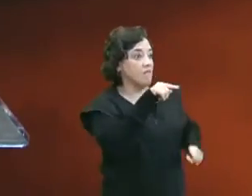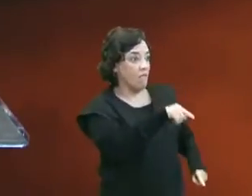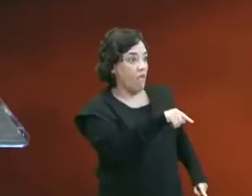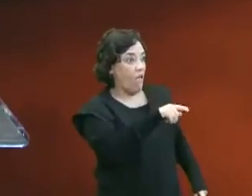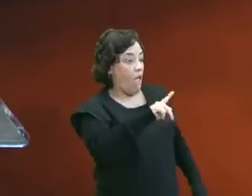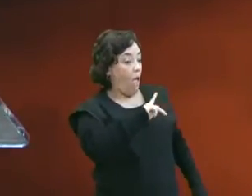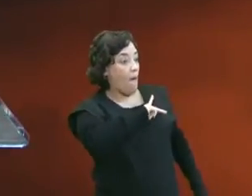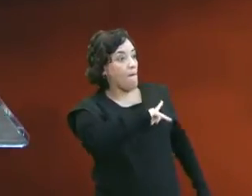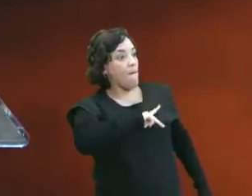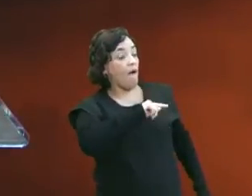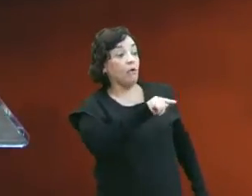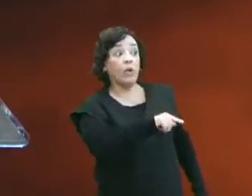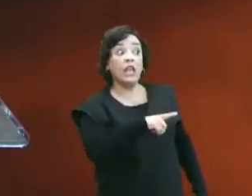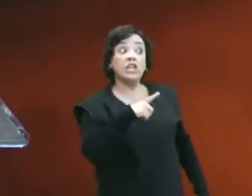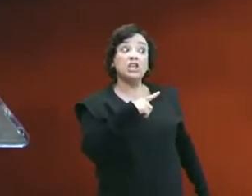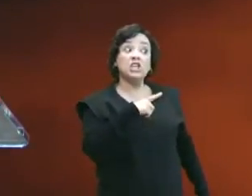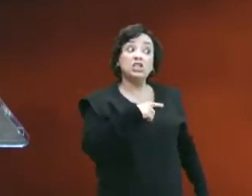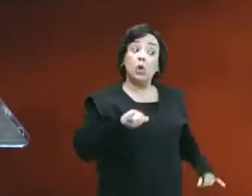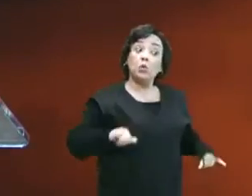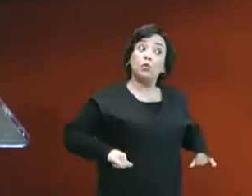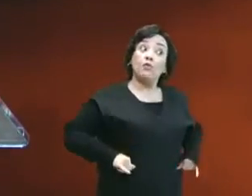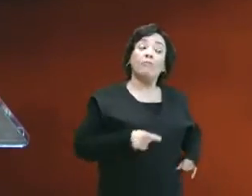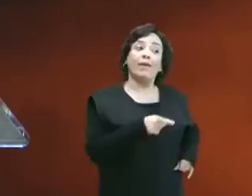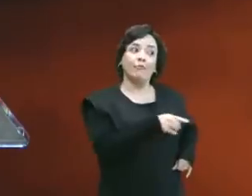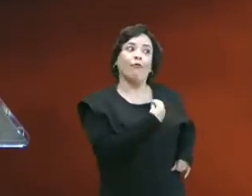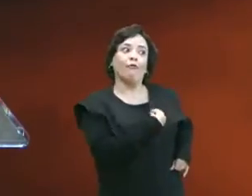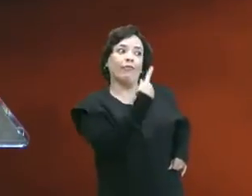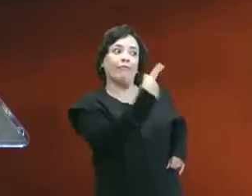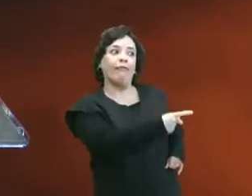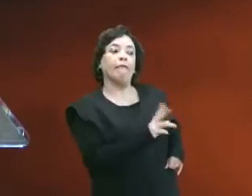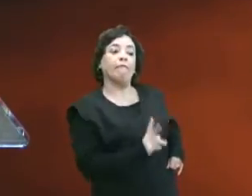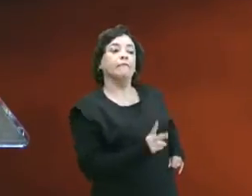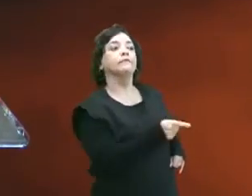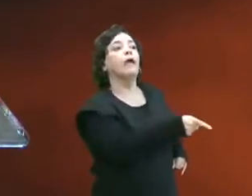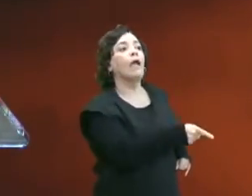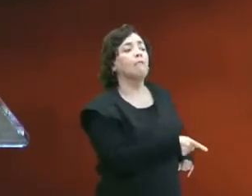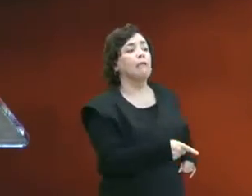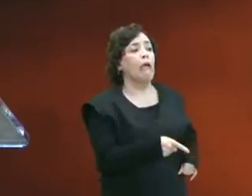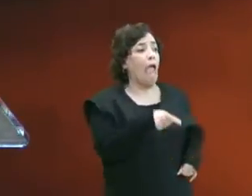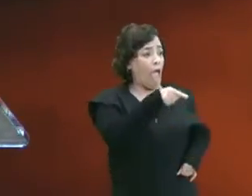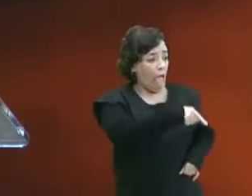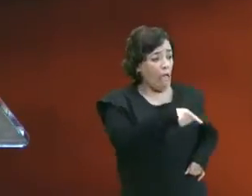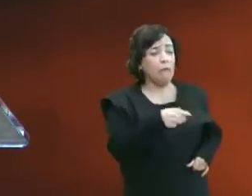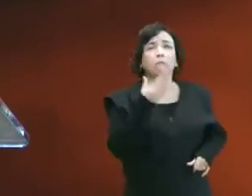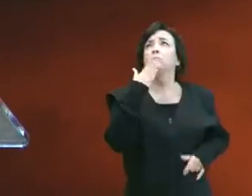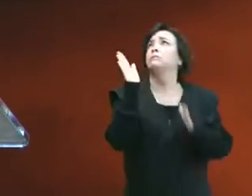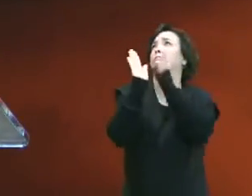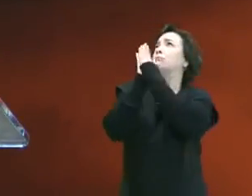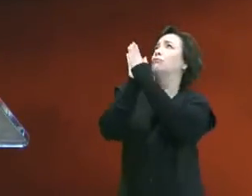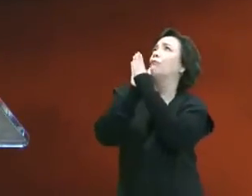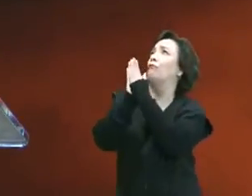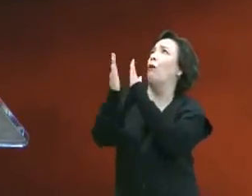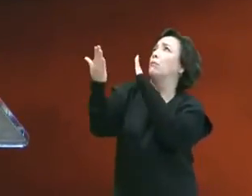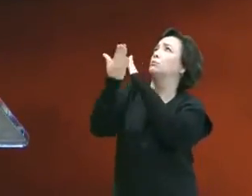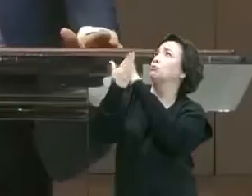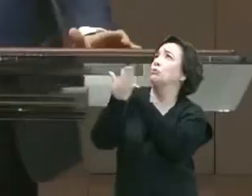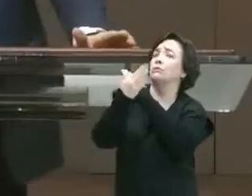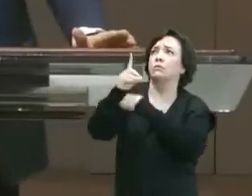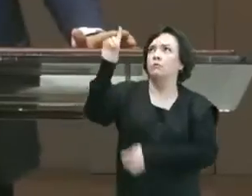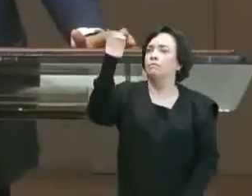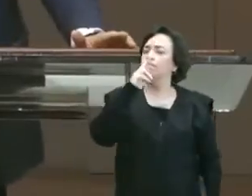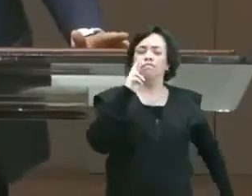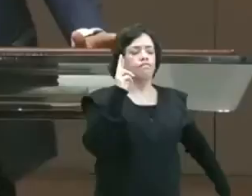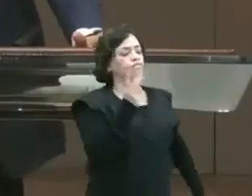carne. E ele então pede: Deus, me ajuda, faz algo, tira esse espinho. E o Senhor lhe diz: a minha graça